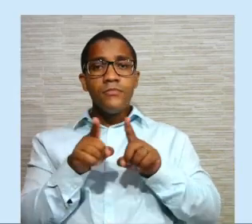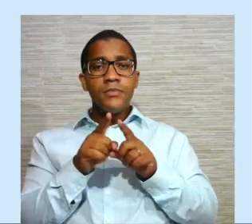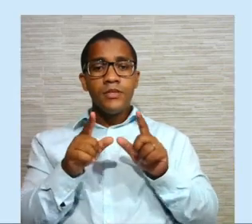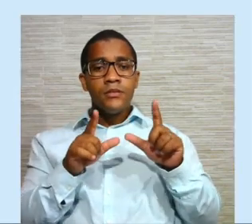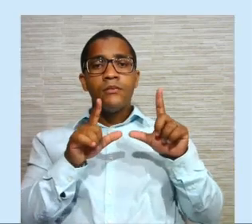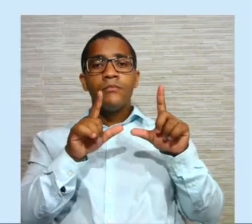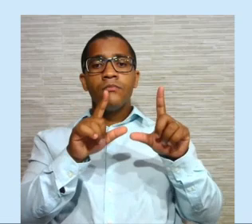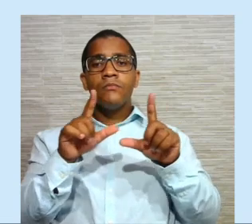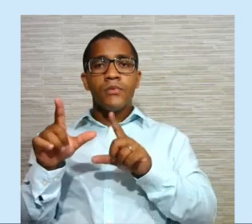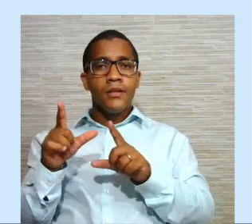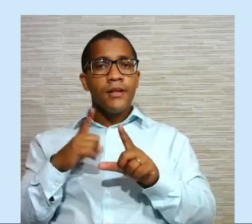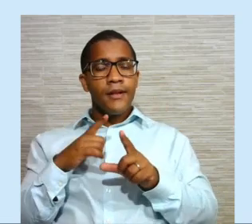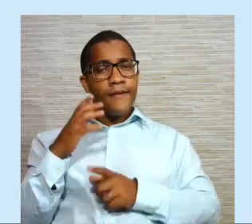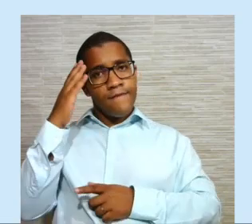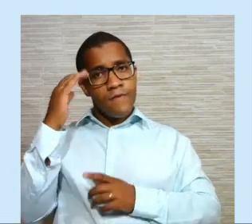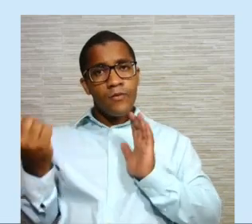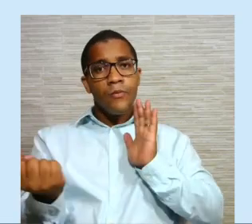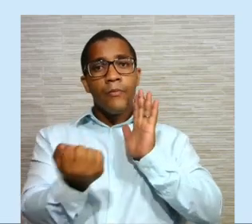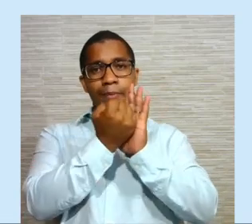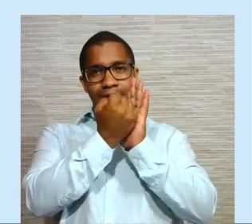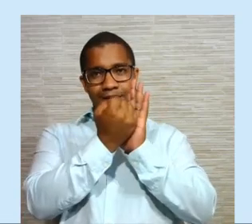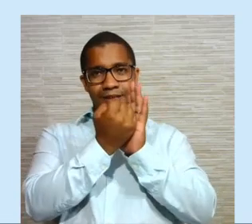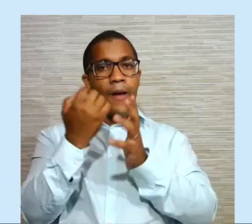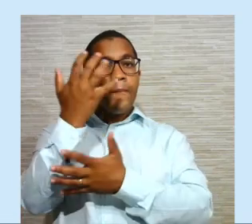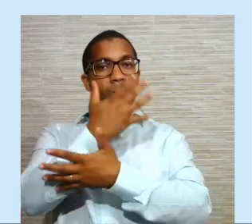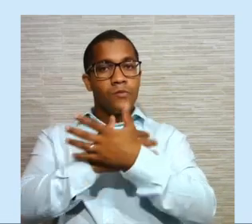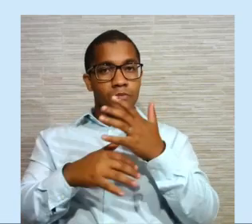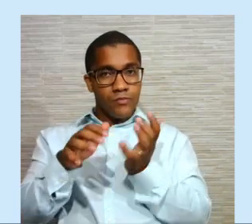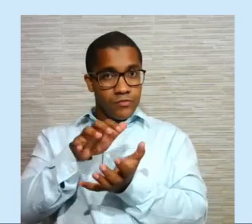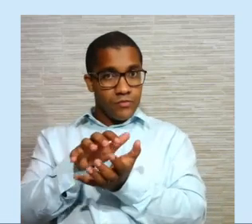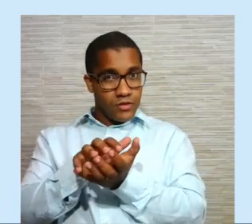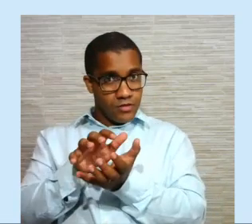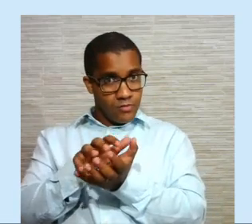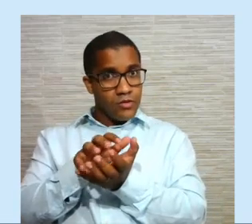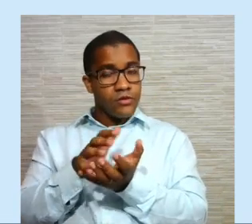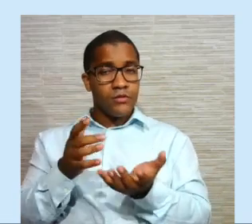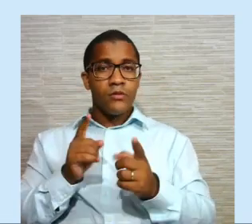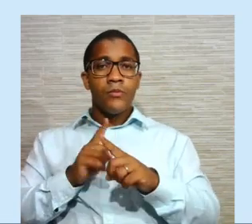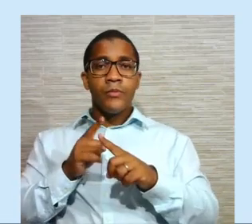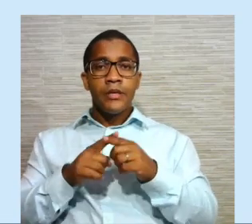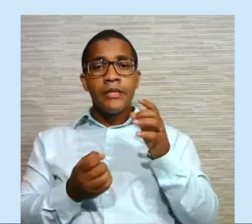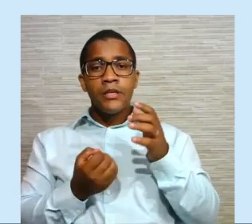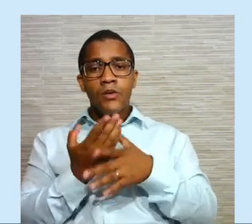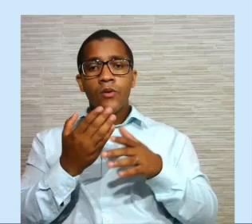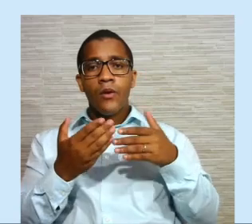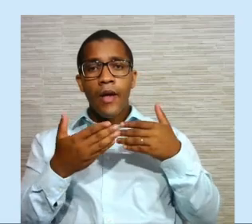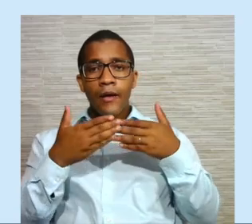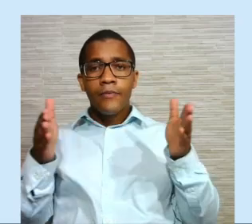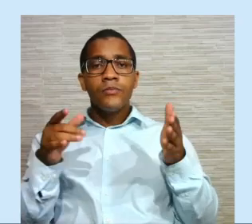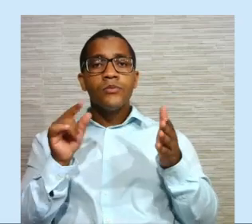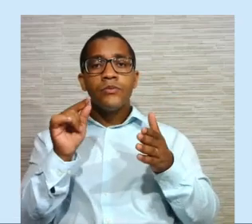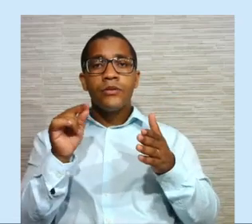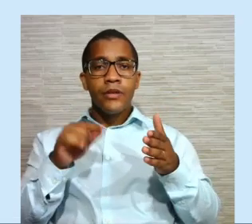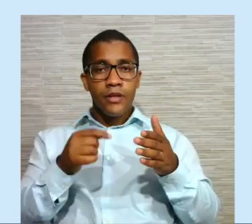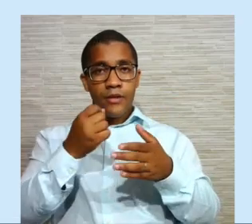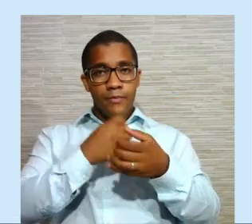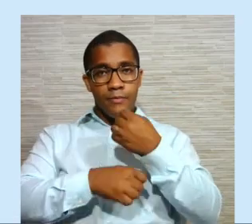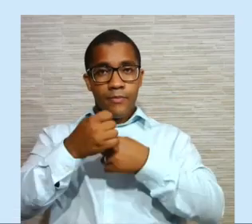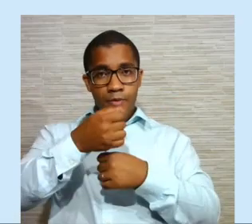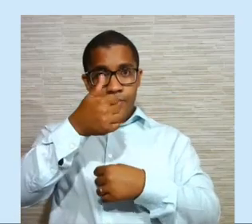dois álbuns, eles são considerados um grande marco para a música pernambucana. Então, os dois foram lançados em 94 e